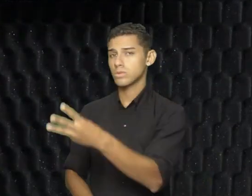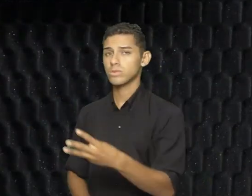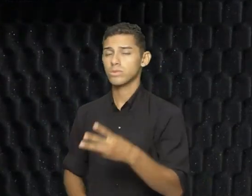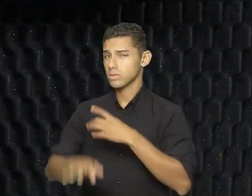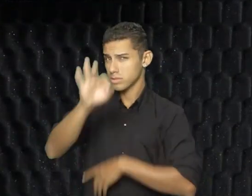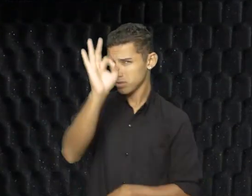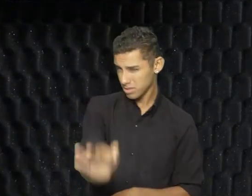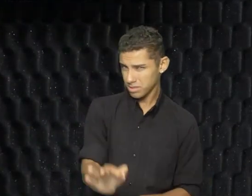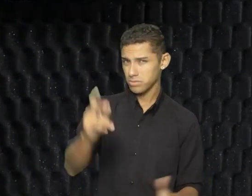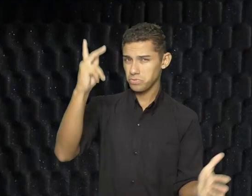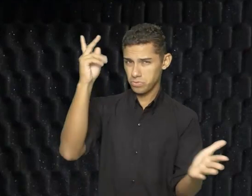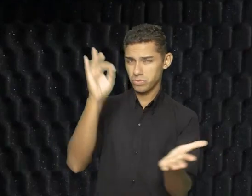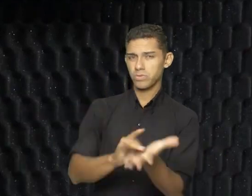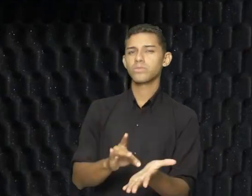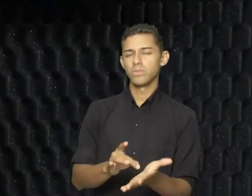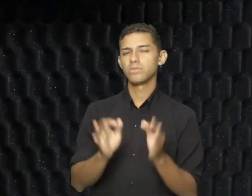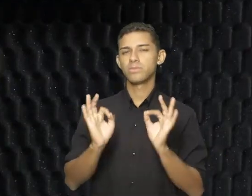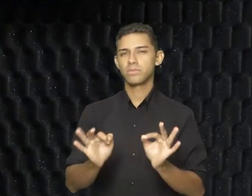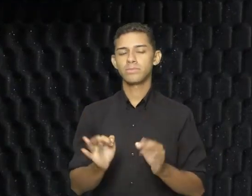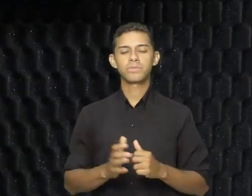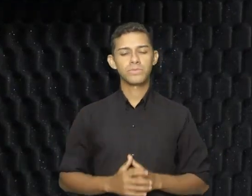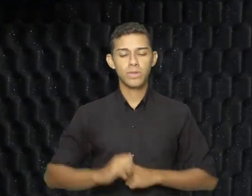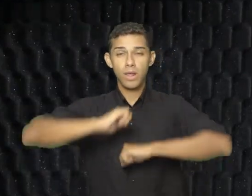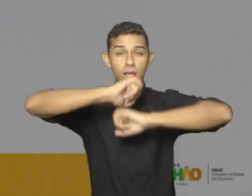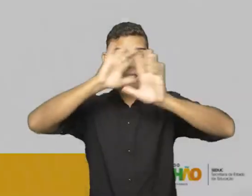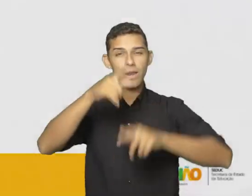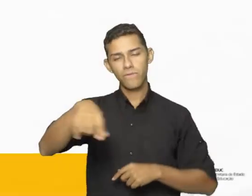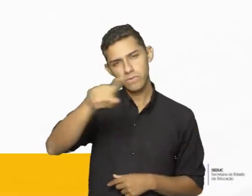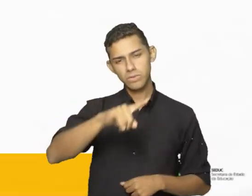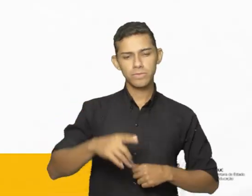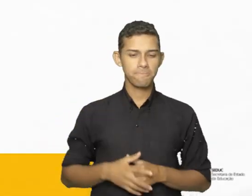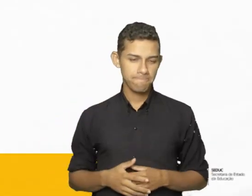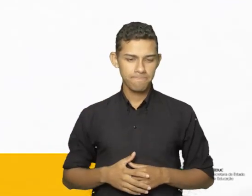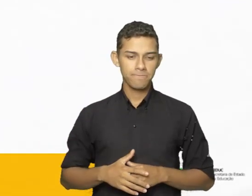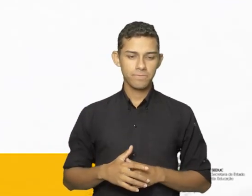3, certeiro. Eu tenho certeza que isso foi claro para vocês